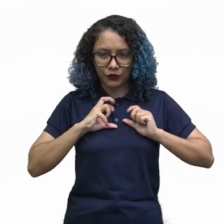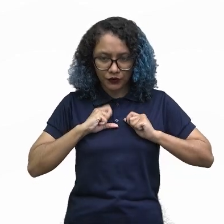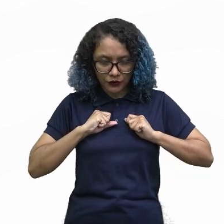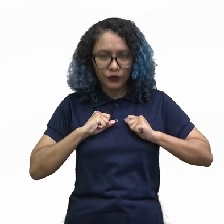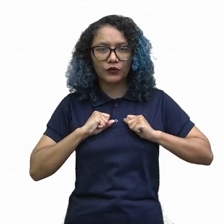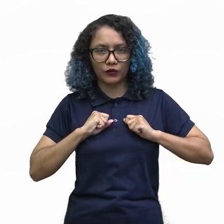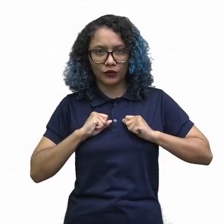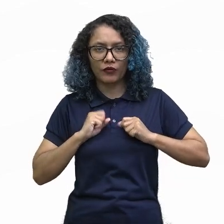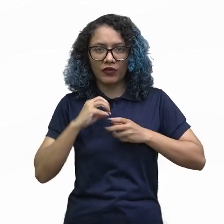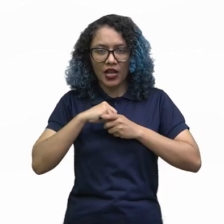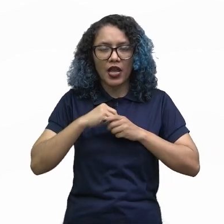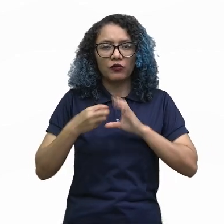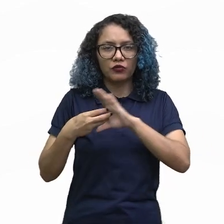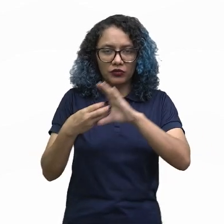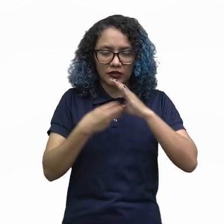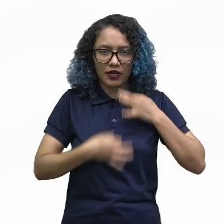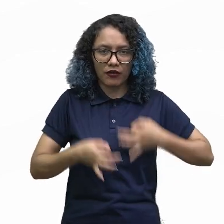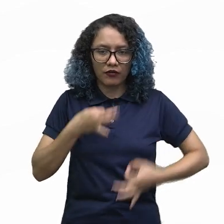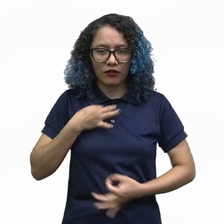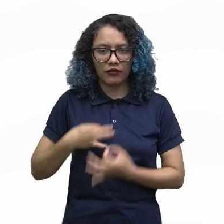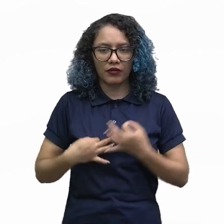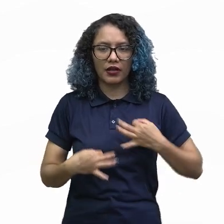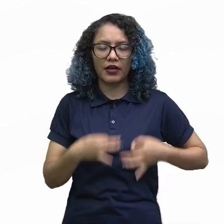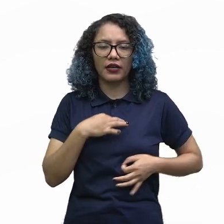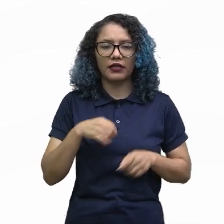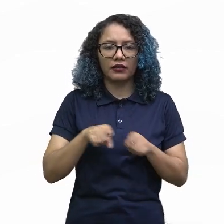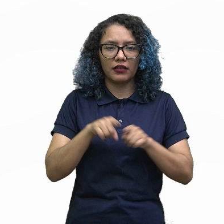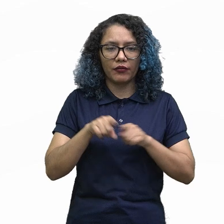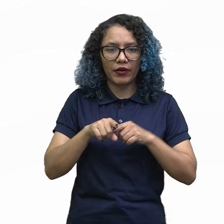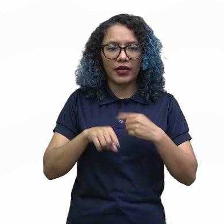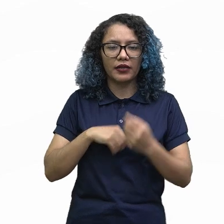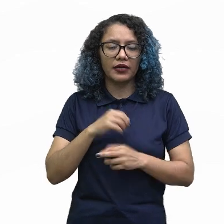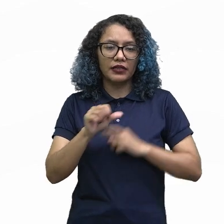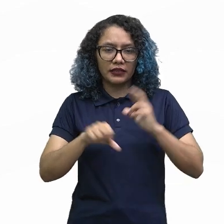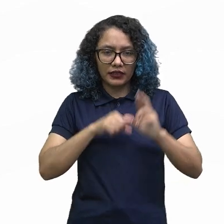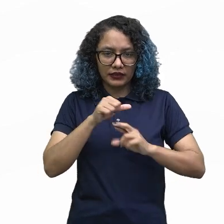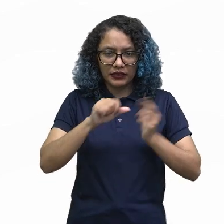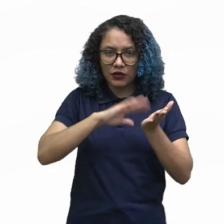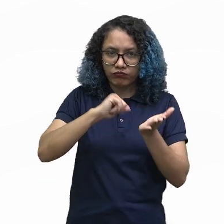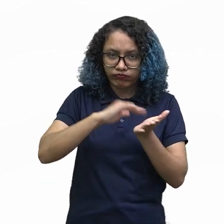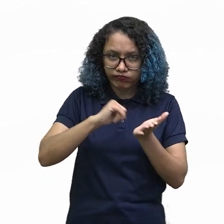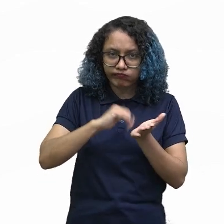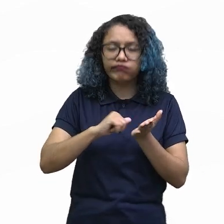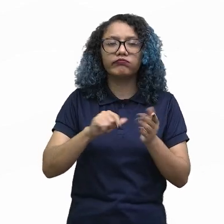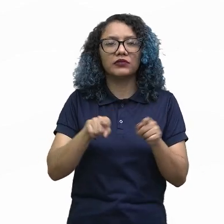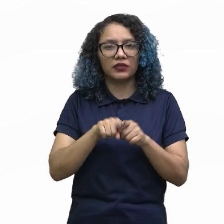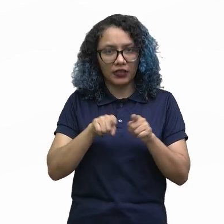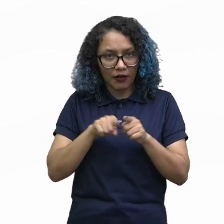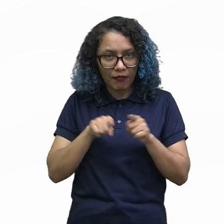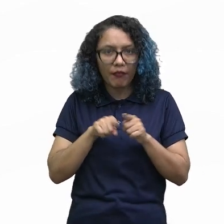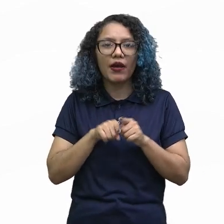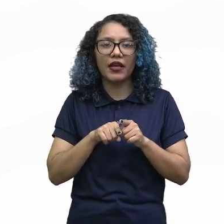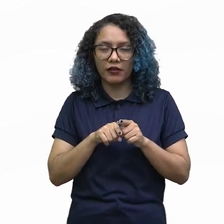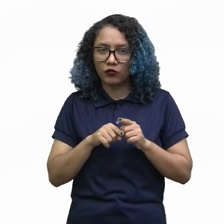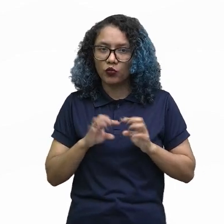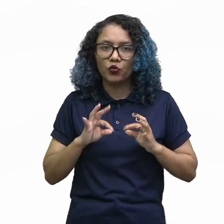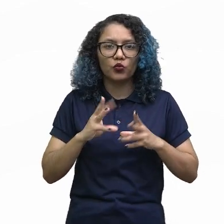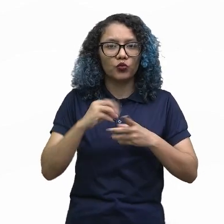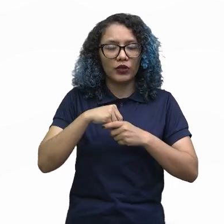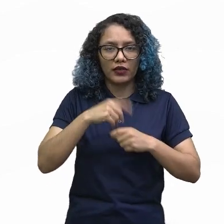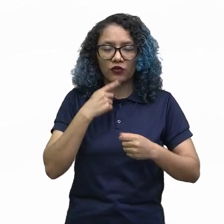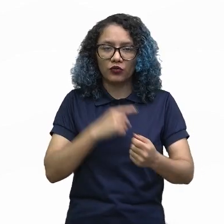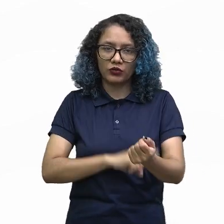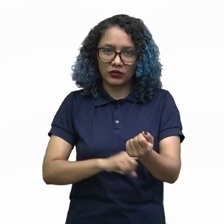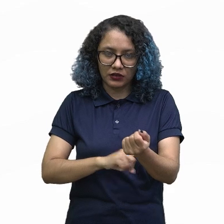célula e trazendo, né, para que seja eliminado esses resíduos metabólicos. Então, tudo isso contém aí o sangue, certo? Além das